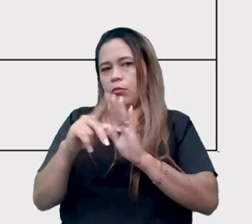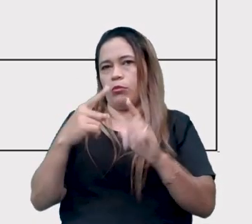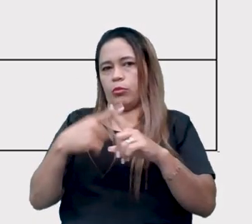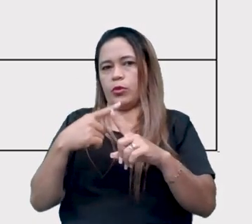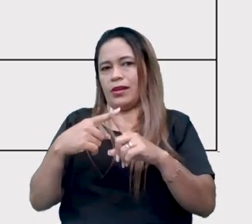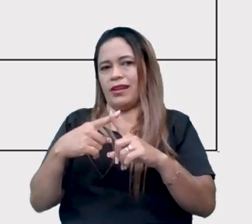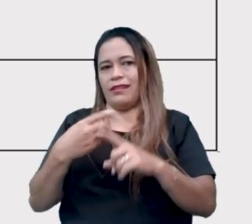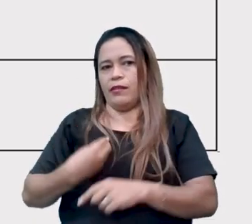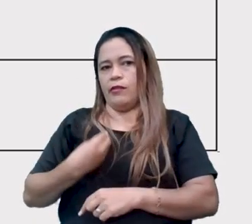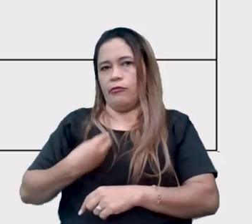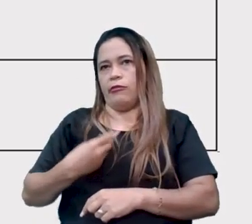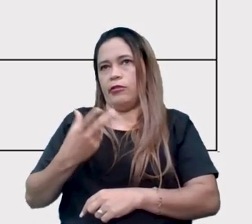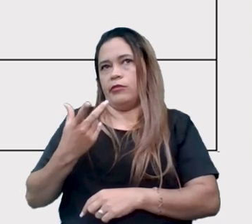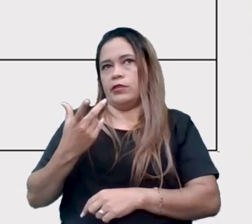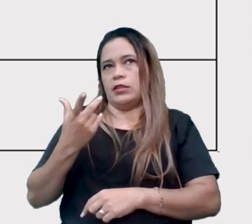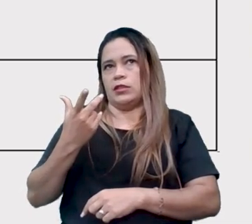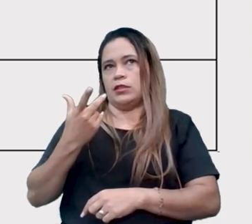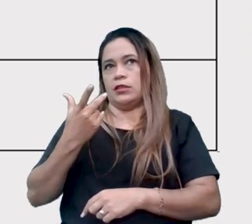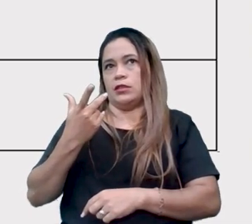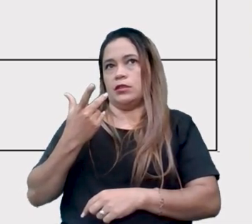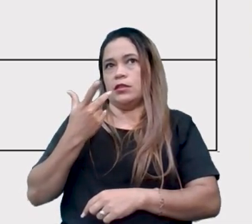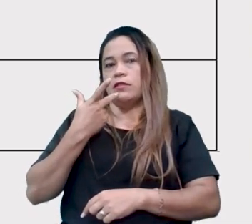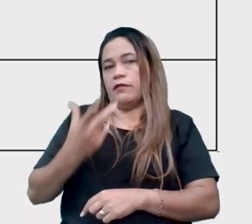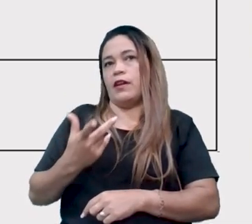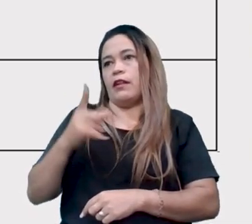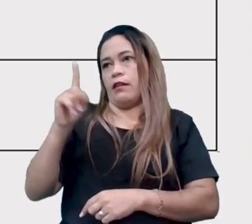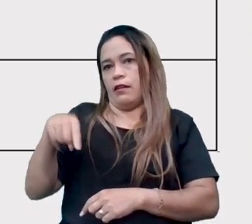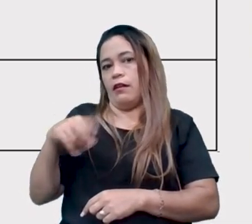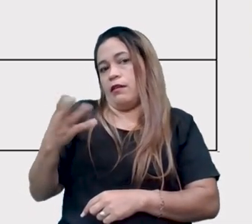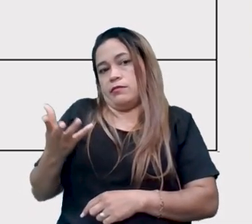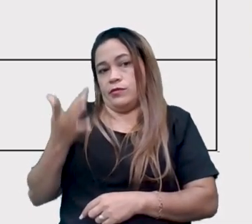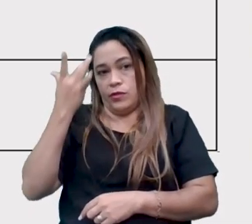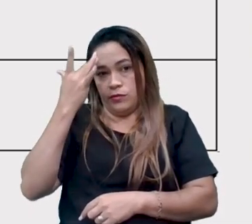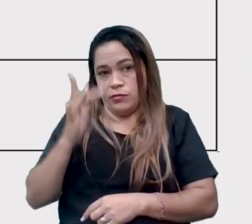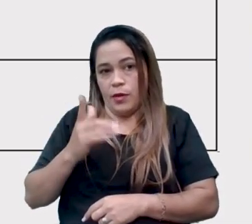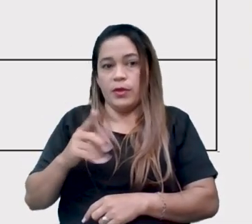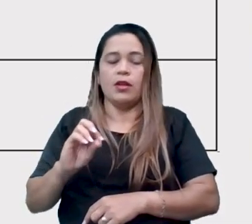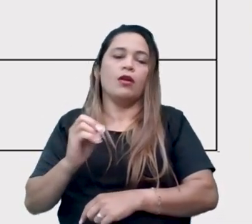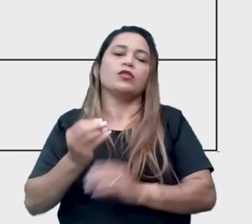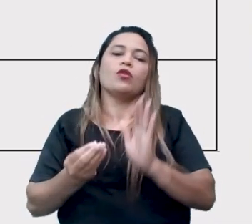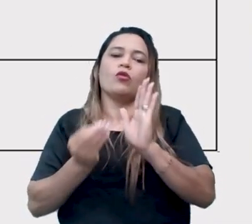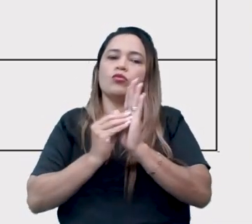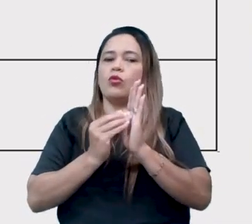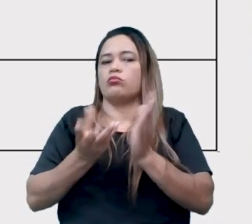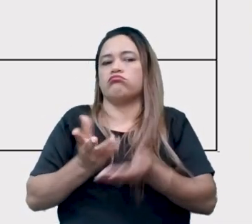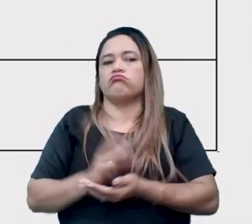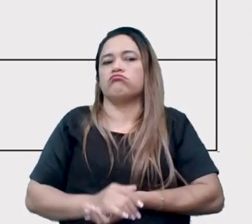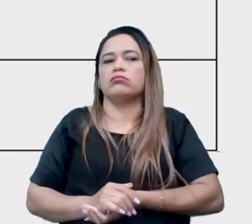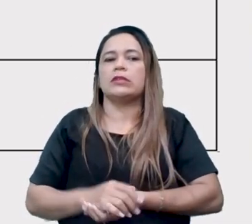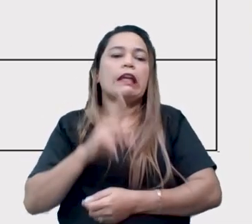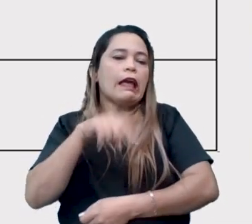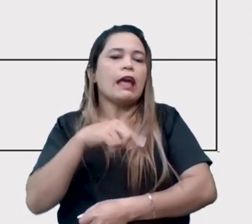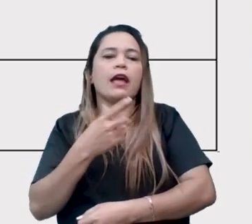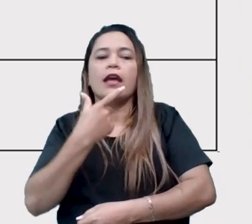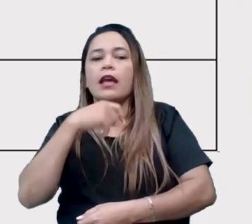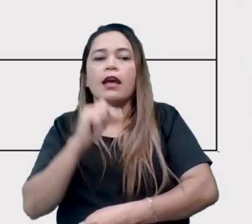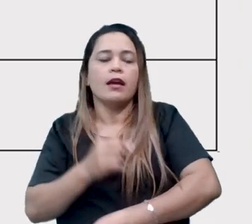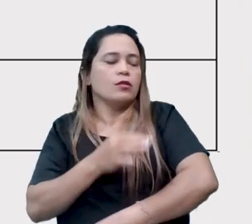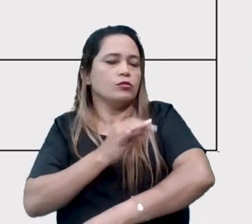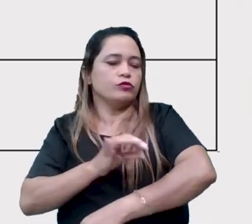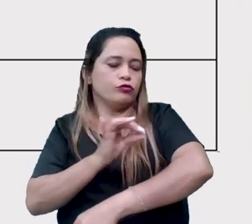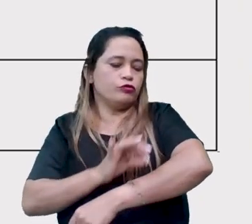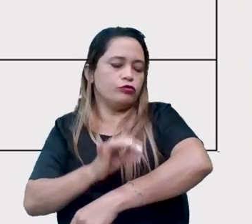ser vivo a gente pode, com certeza, diagnosticar que ele é. Então a gente coloca nomes genéricos. Quem causa a dengue, então, é o vírus da